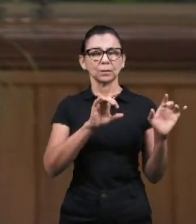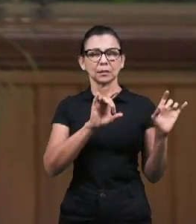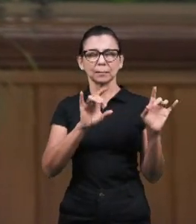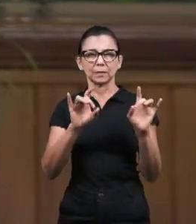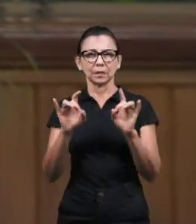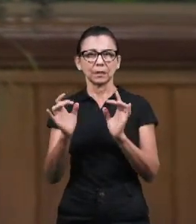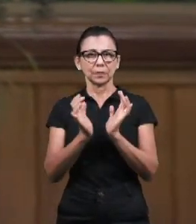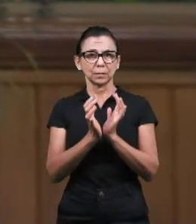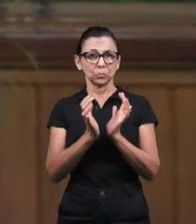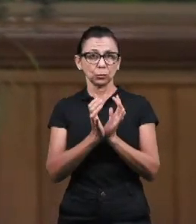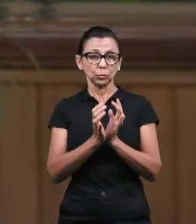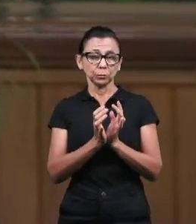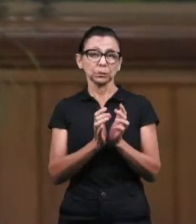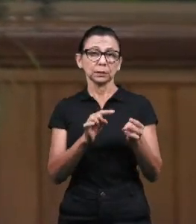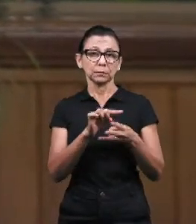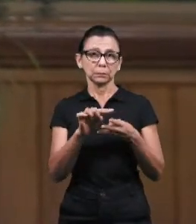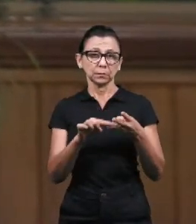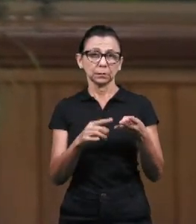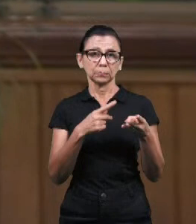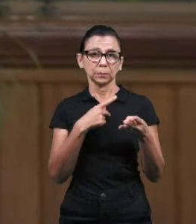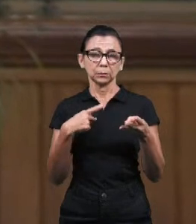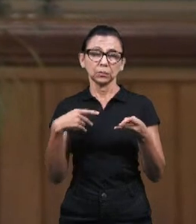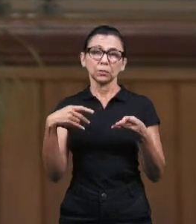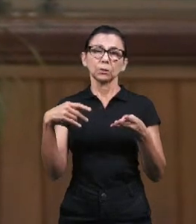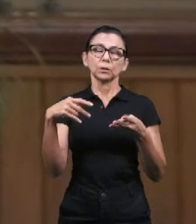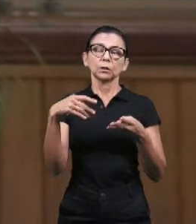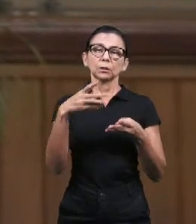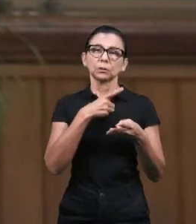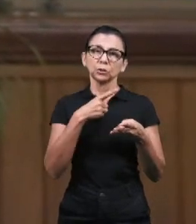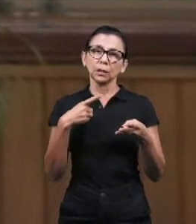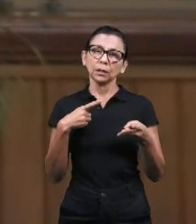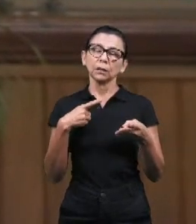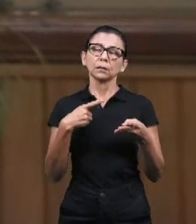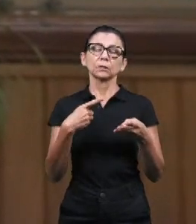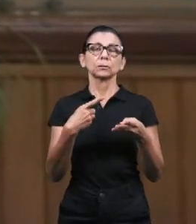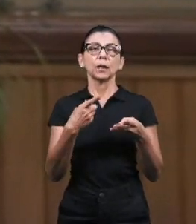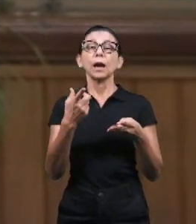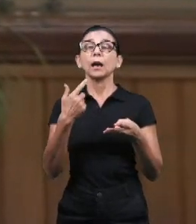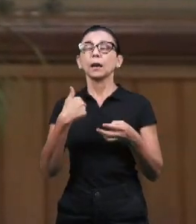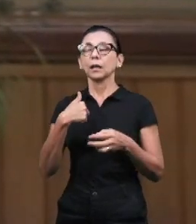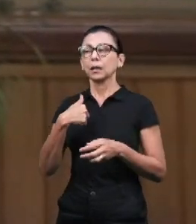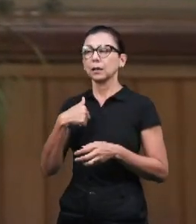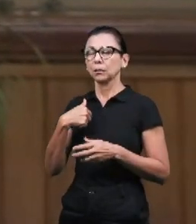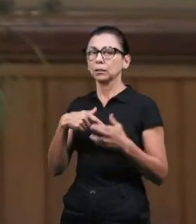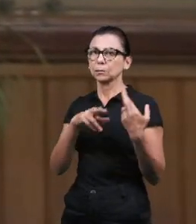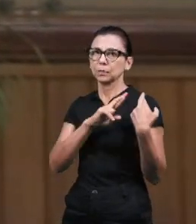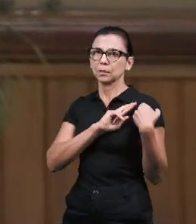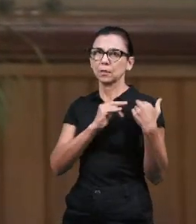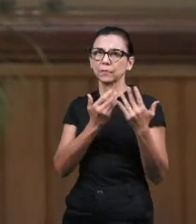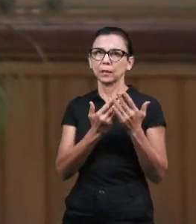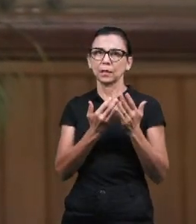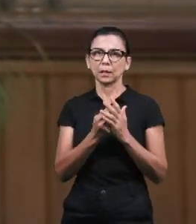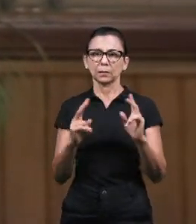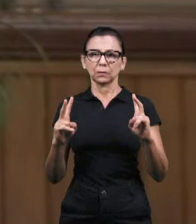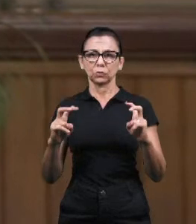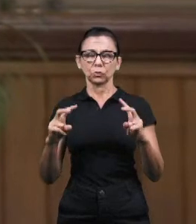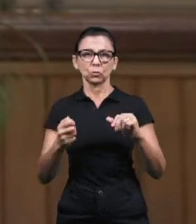diáconos. Em relação à aula que eu fiquei responsável, foi a aula ligada aos louvores, que tem o título,